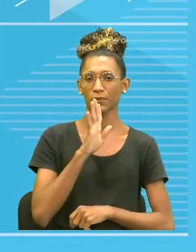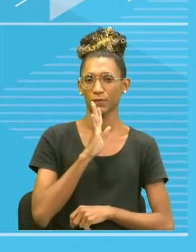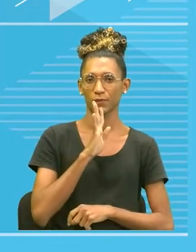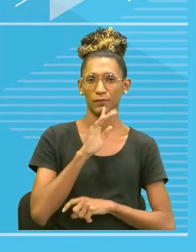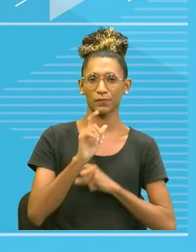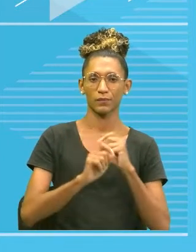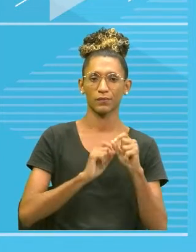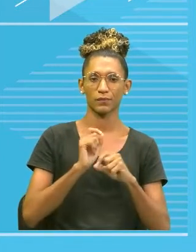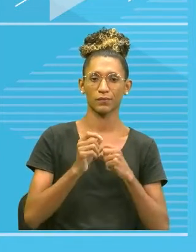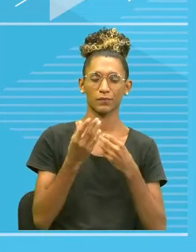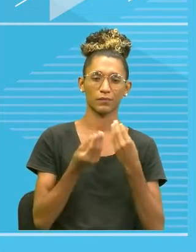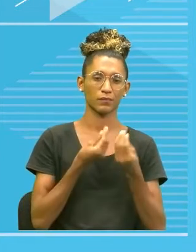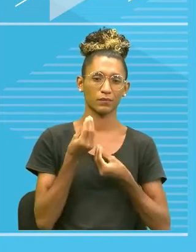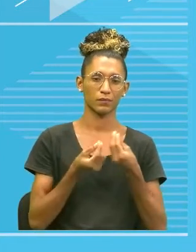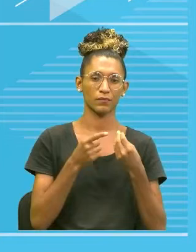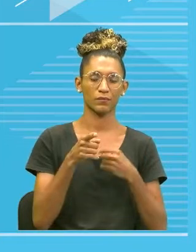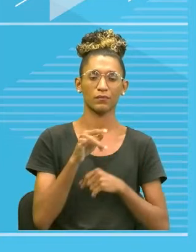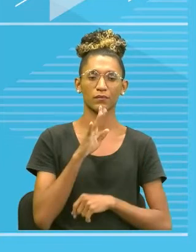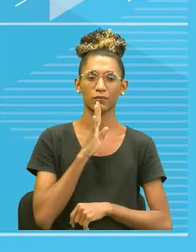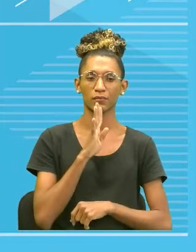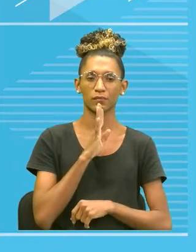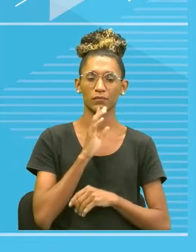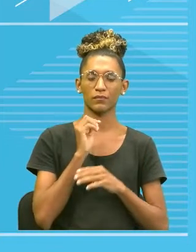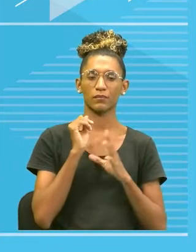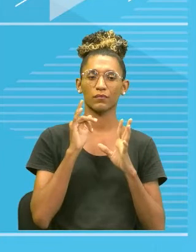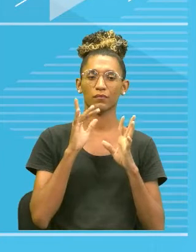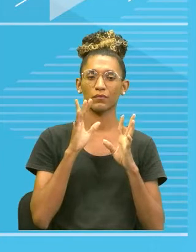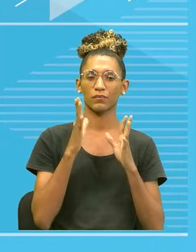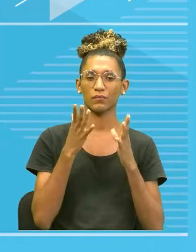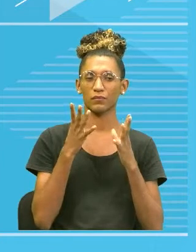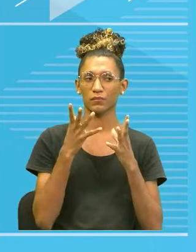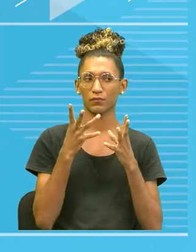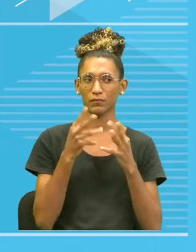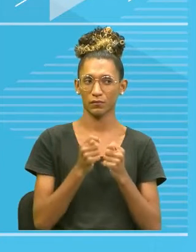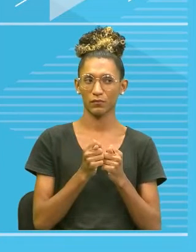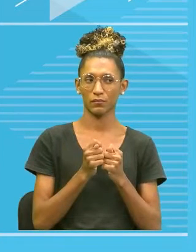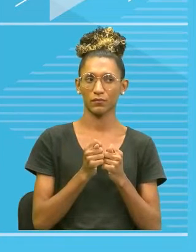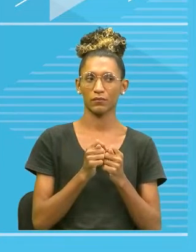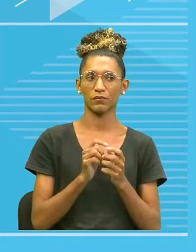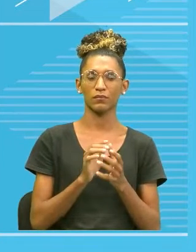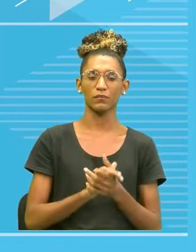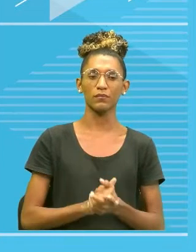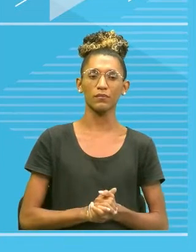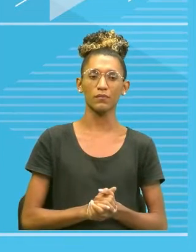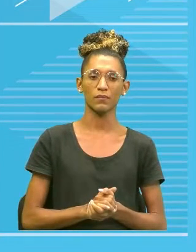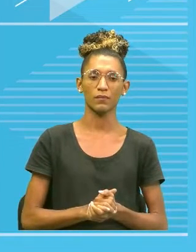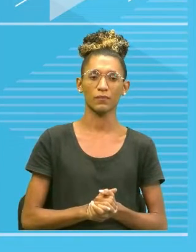essa situação. Você conhece a parte de movimento.